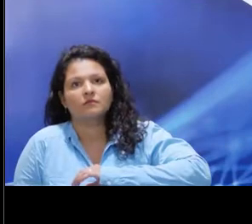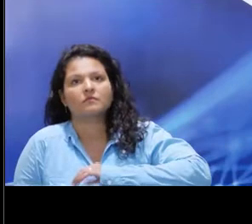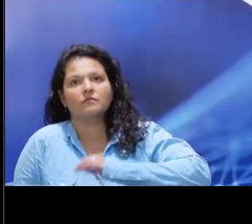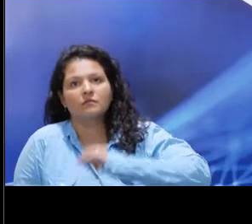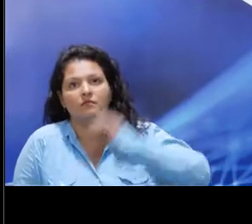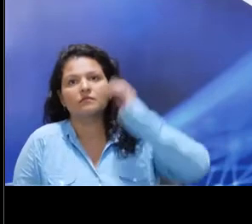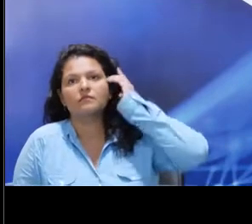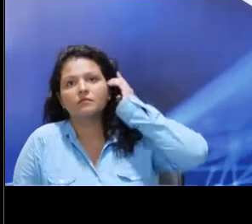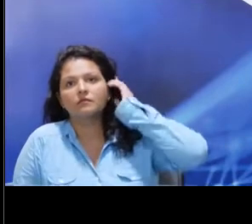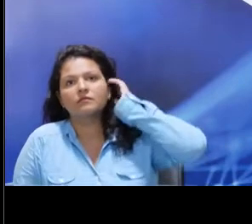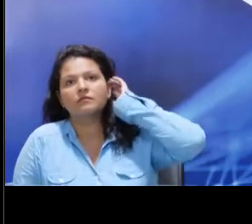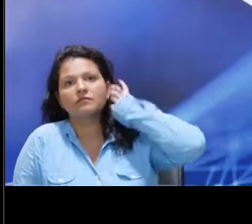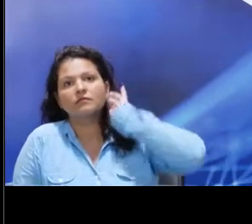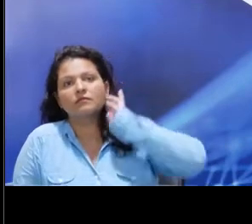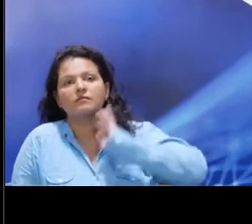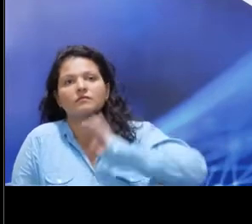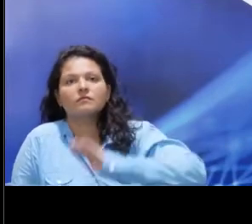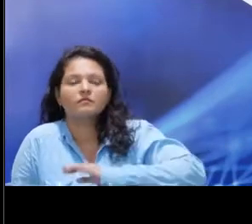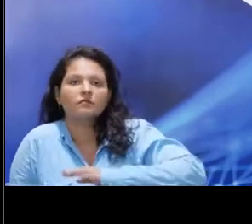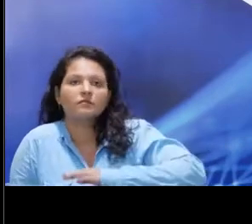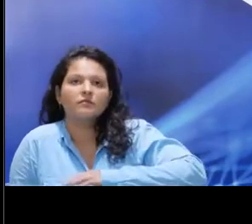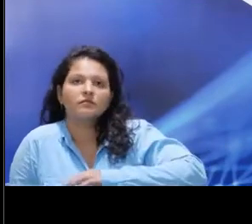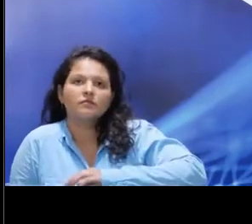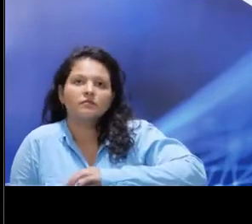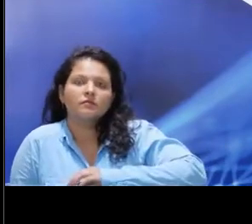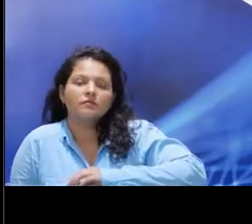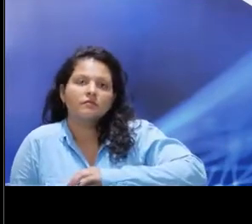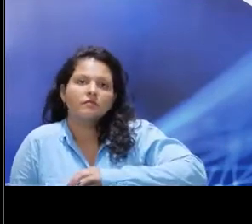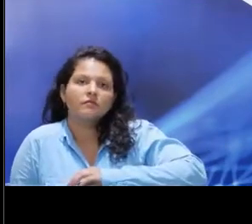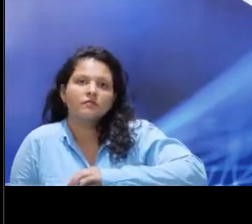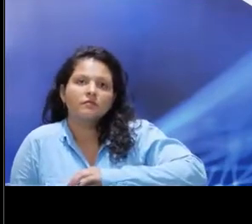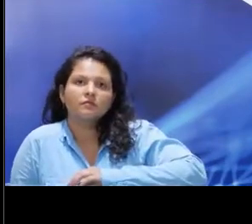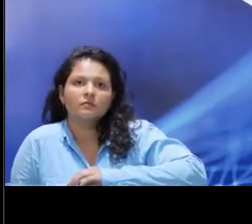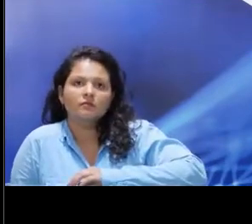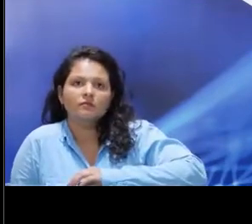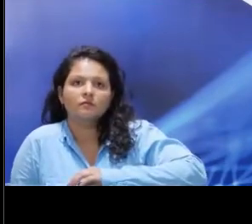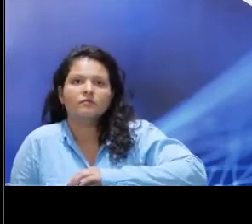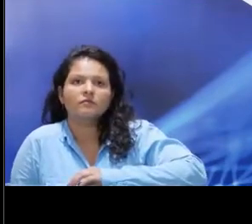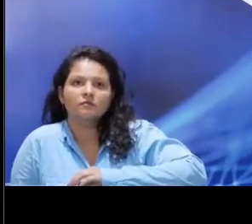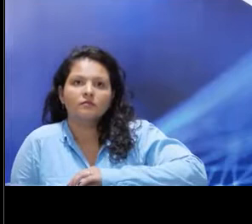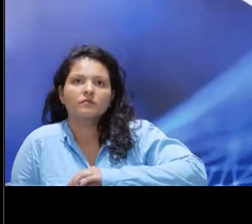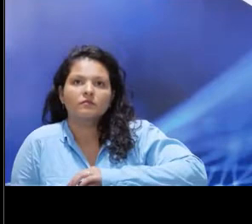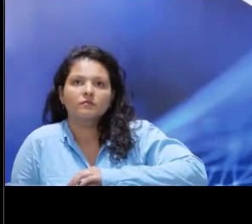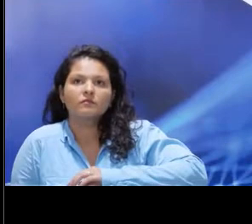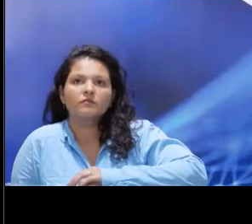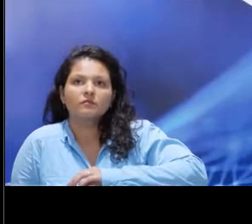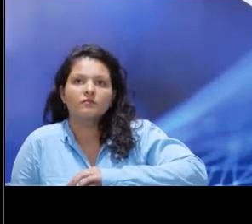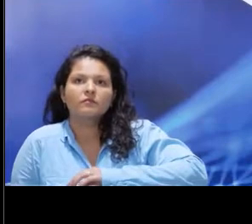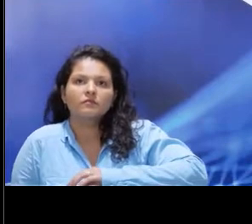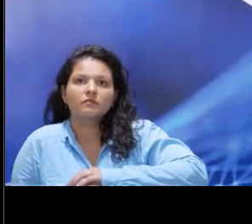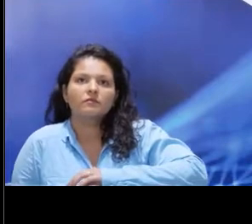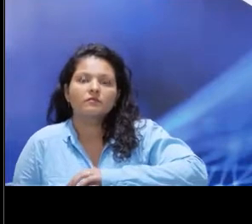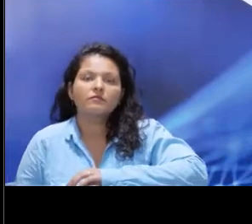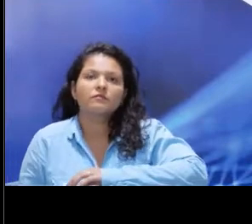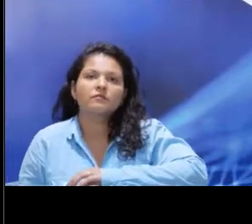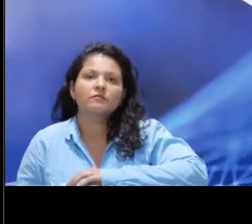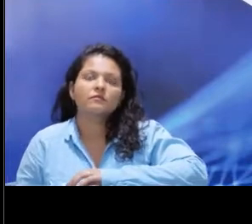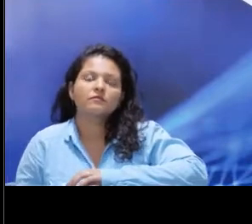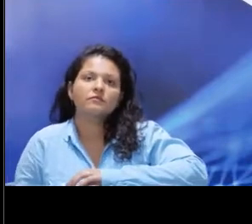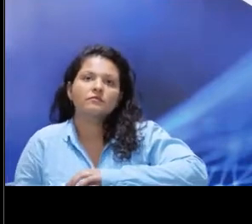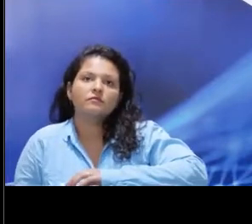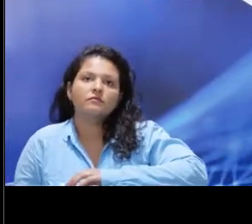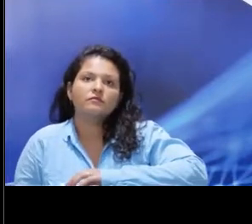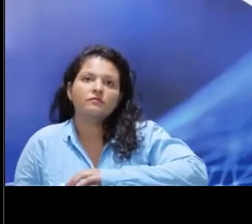Aqui nós estamos utilizando esse silo aqui, ó, tem uma barreira de oxigênio que é uma película de 45 micras que vai por debaixo da